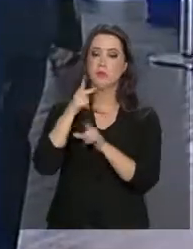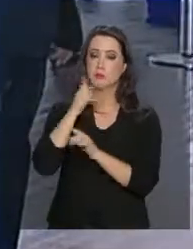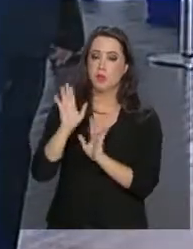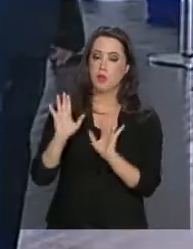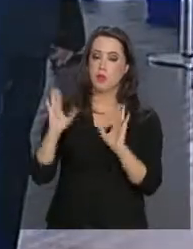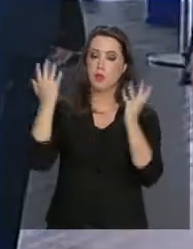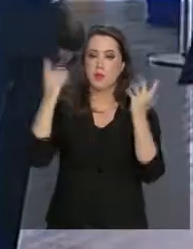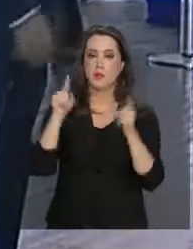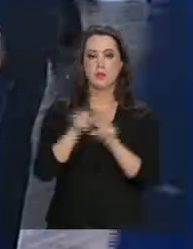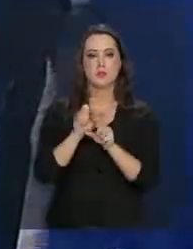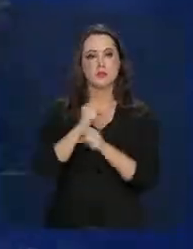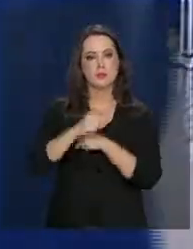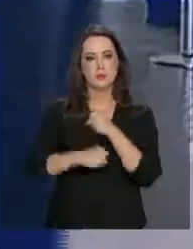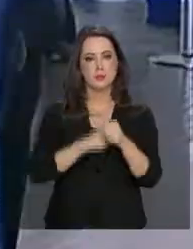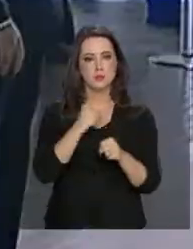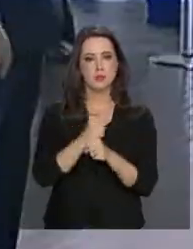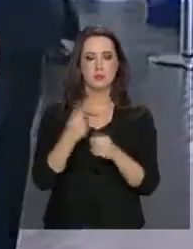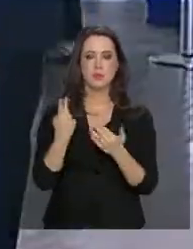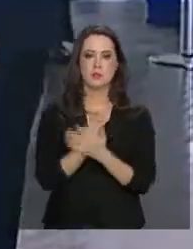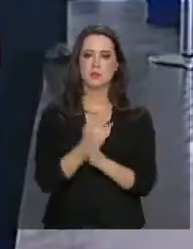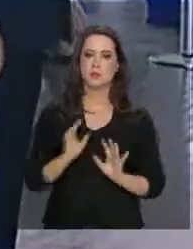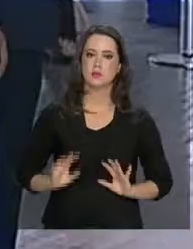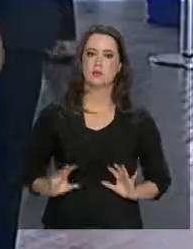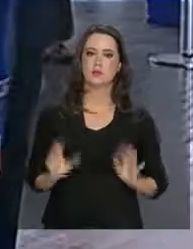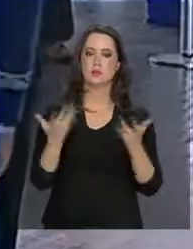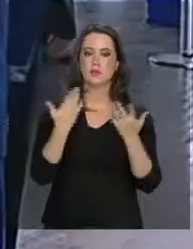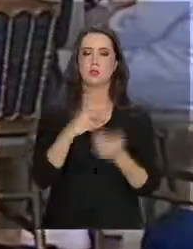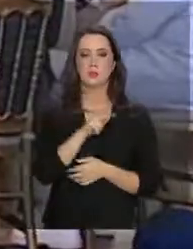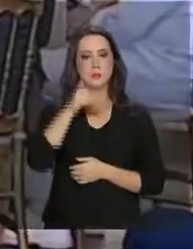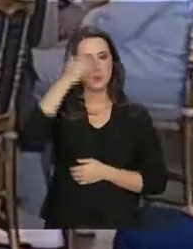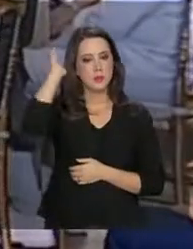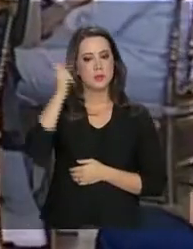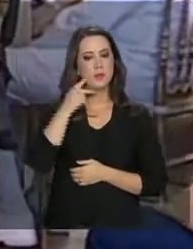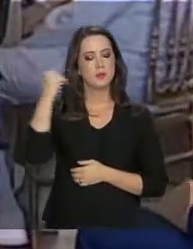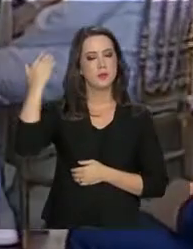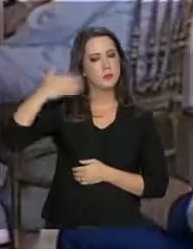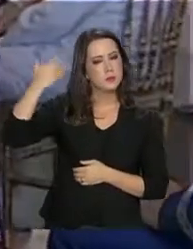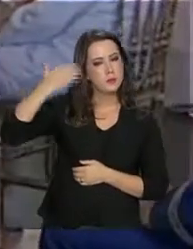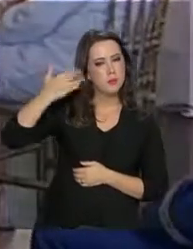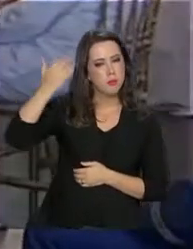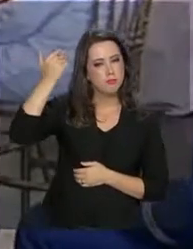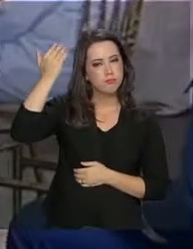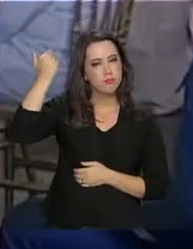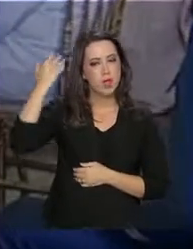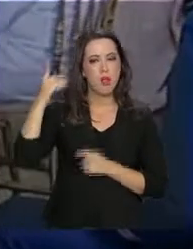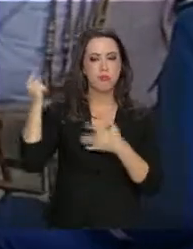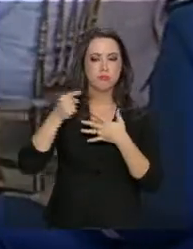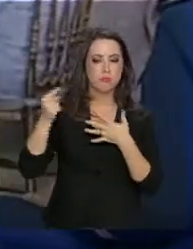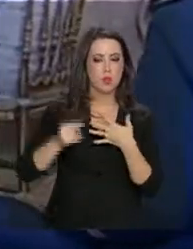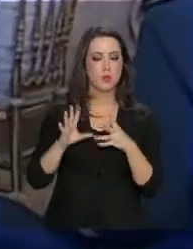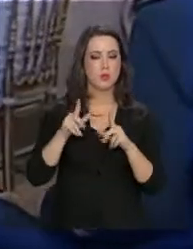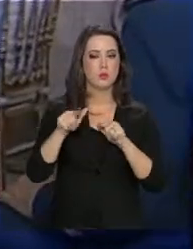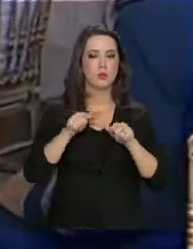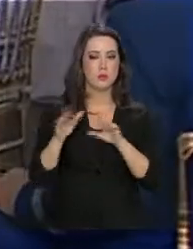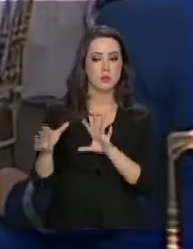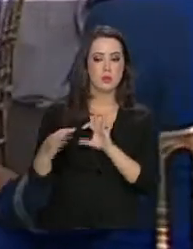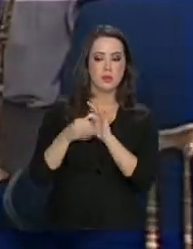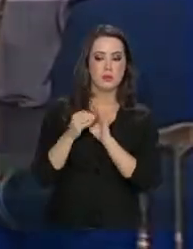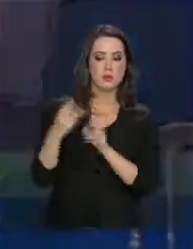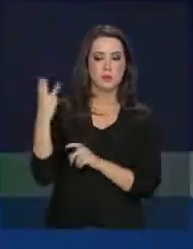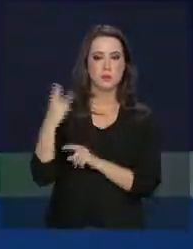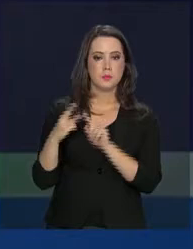ocorre todos os anos e durante a cerimônia temer fez uma retrospectiva das ações conjuntas com as três